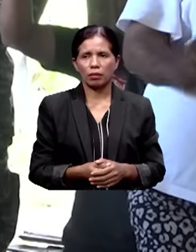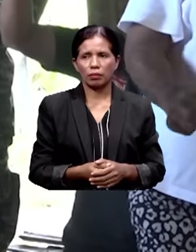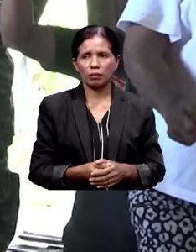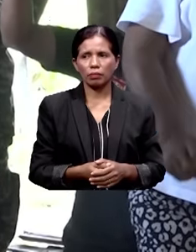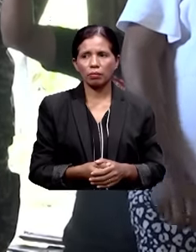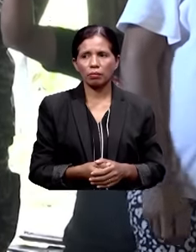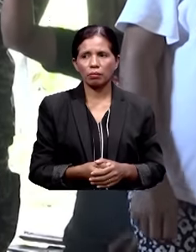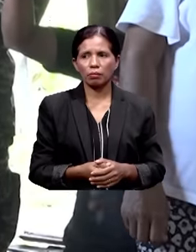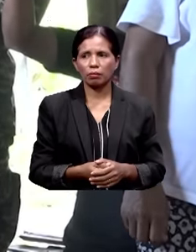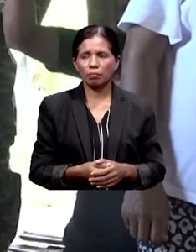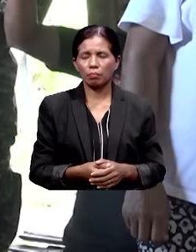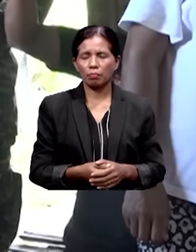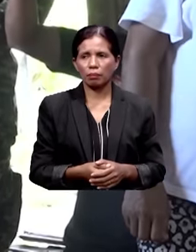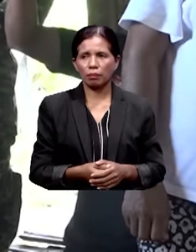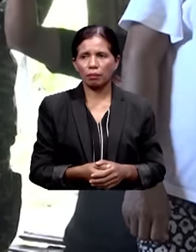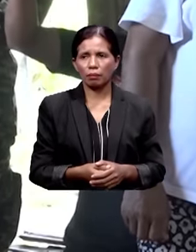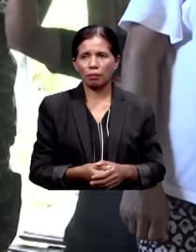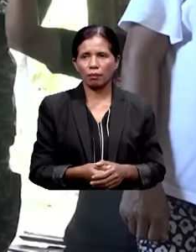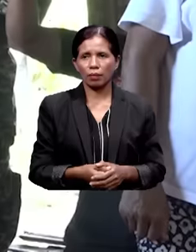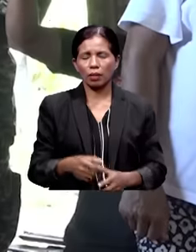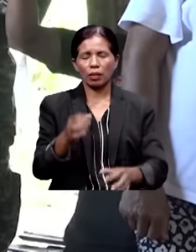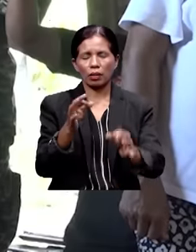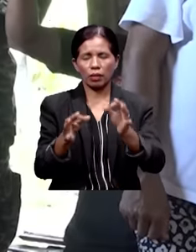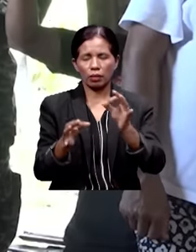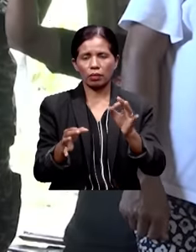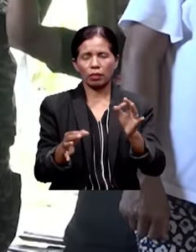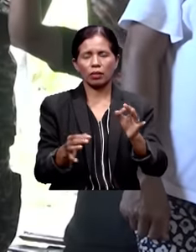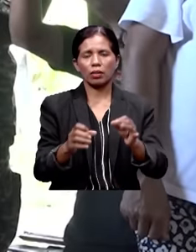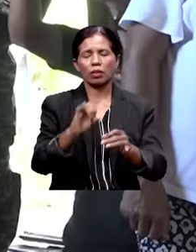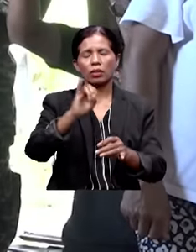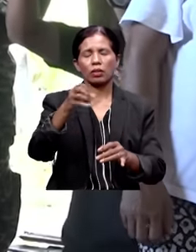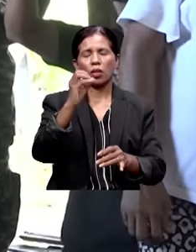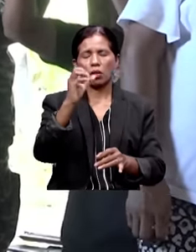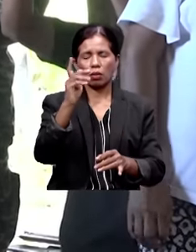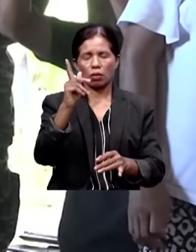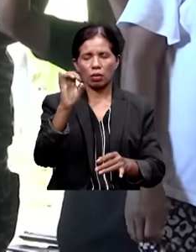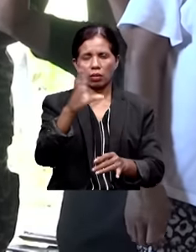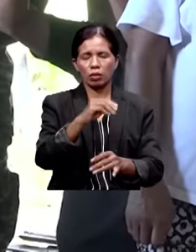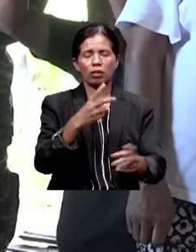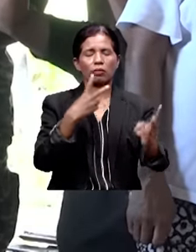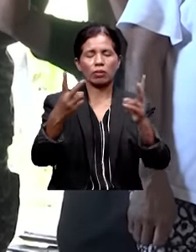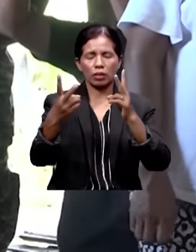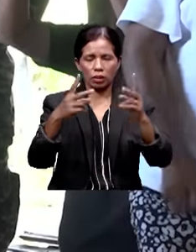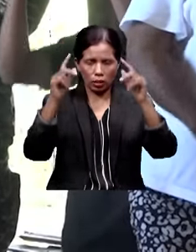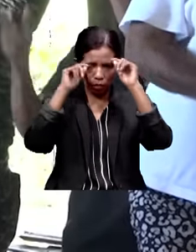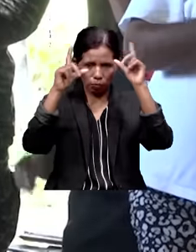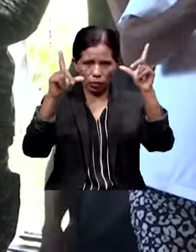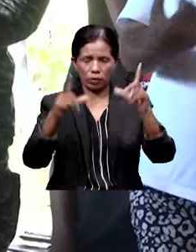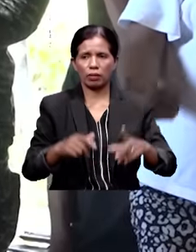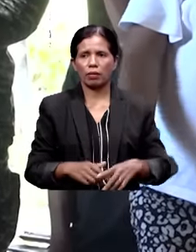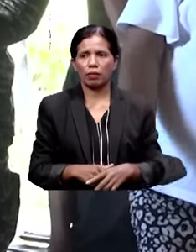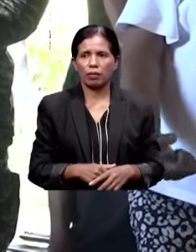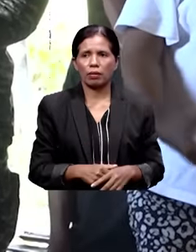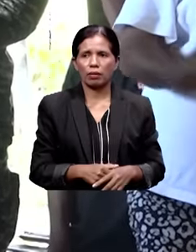ha? Tem um molo? Quando o seu coi vai visita Timor, não dá despedida. Kalau Jokowi